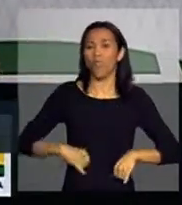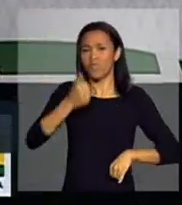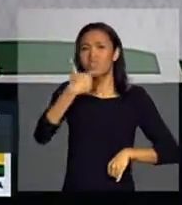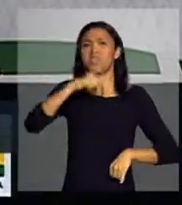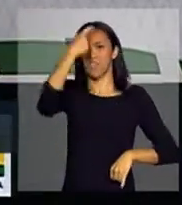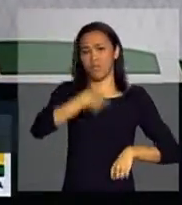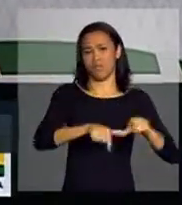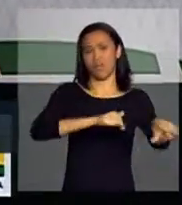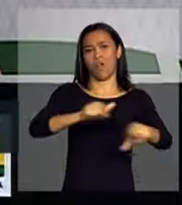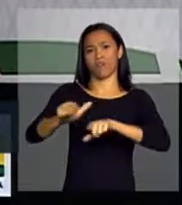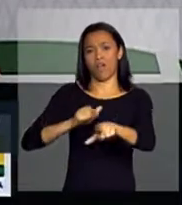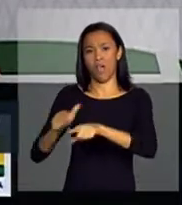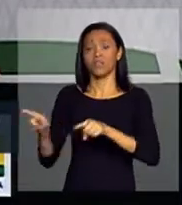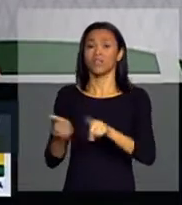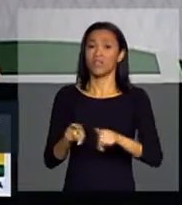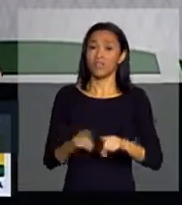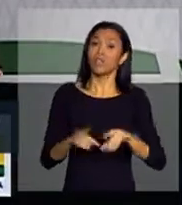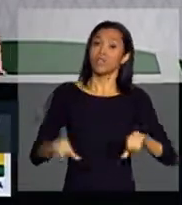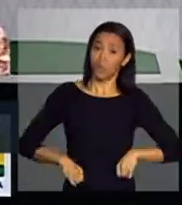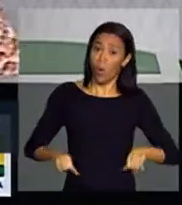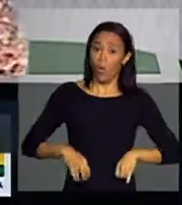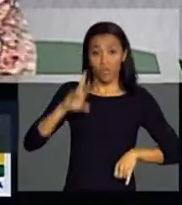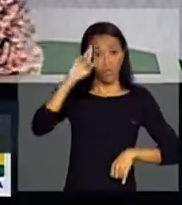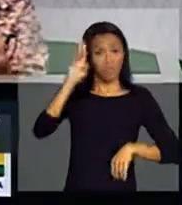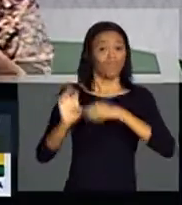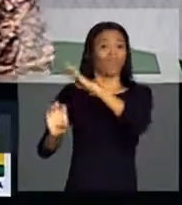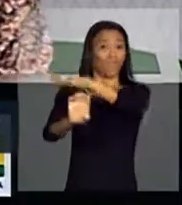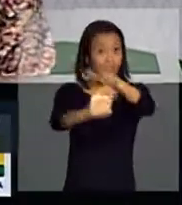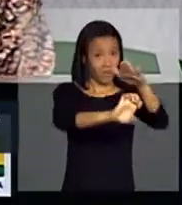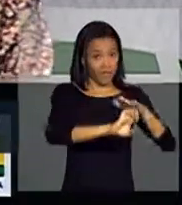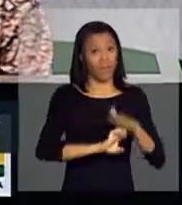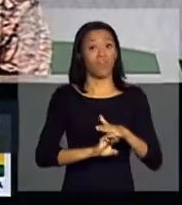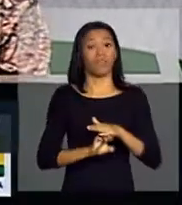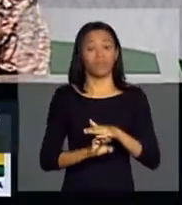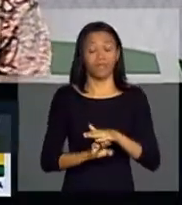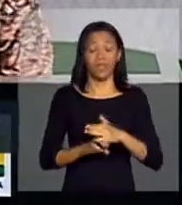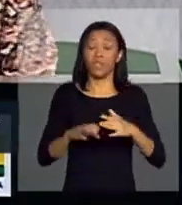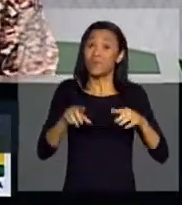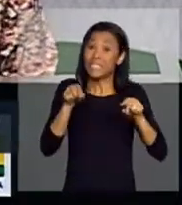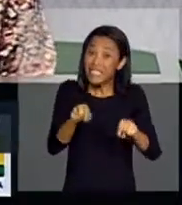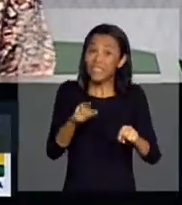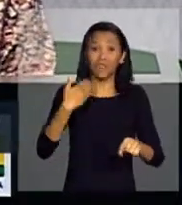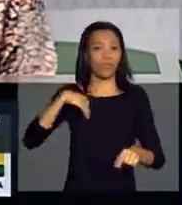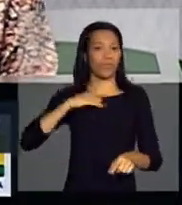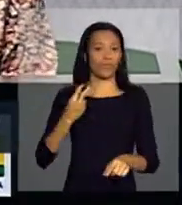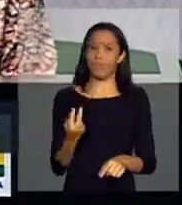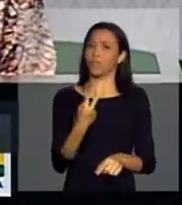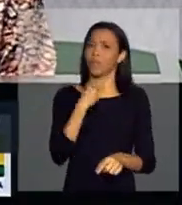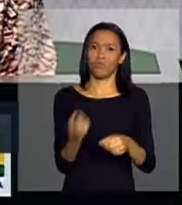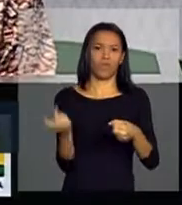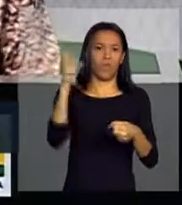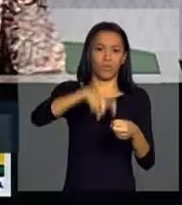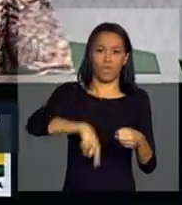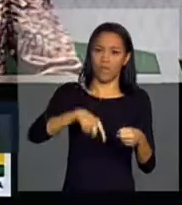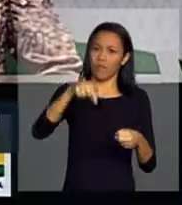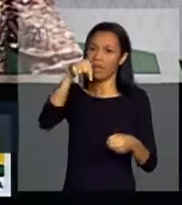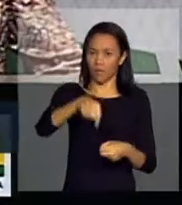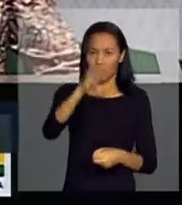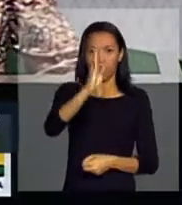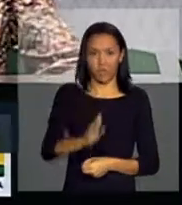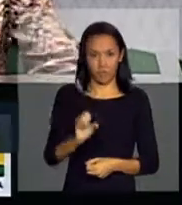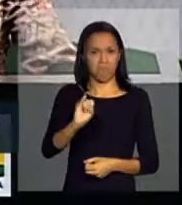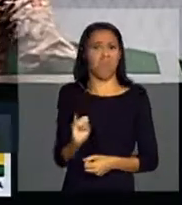o empresário seu lucro legítimo isso nós não podemos mais deixar voltar ao Brasil